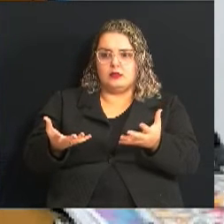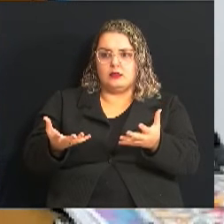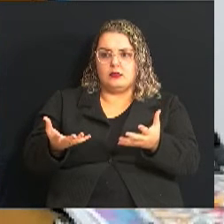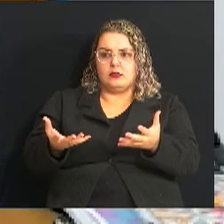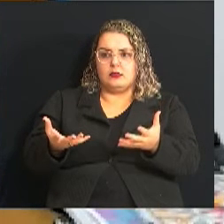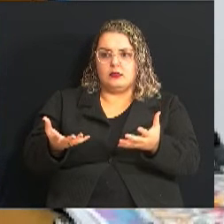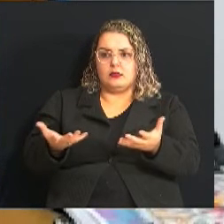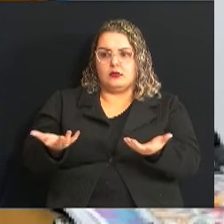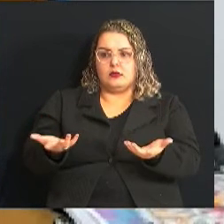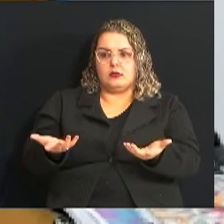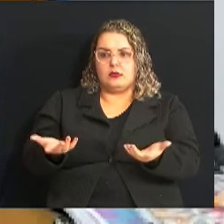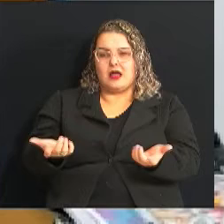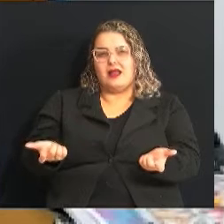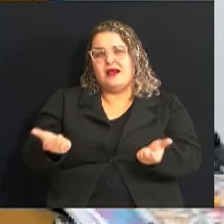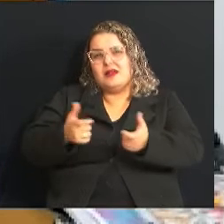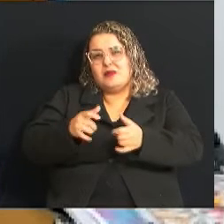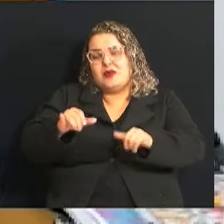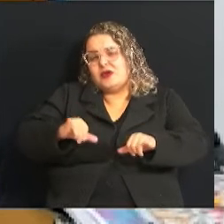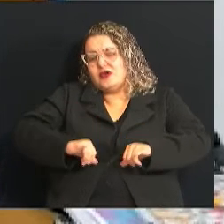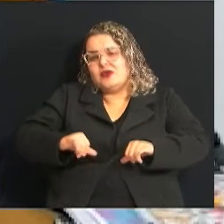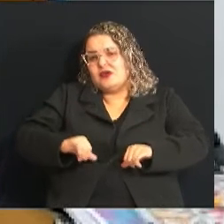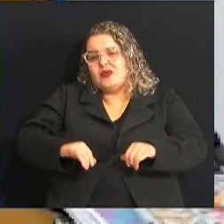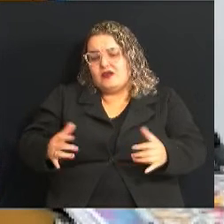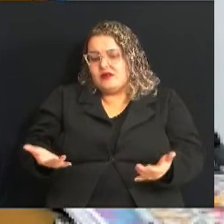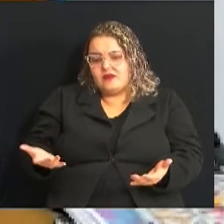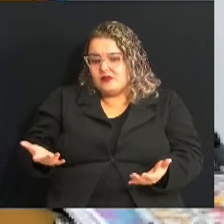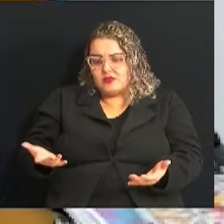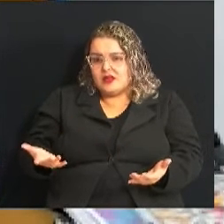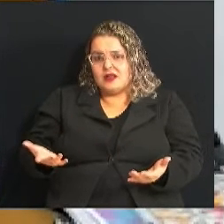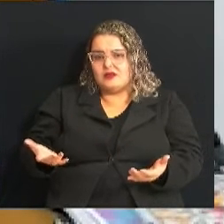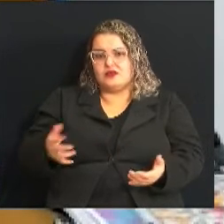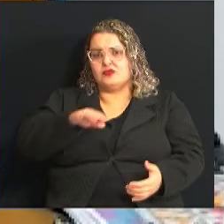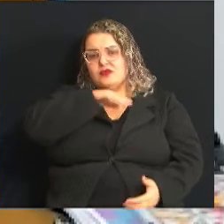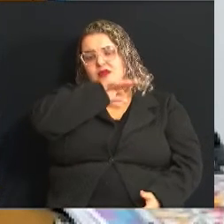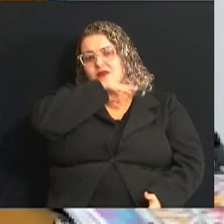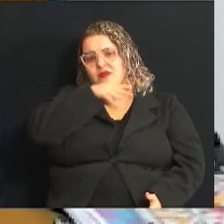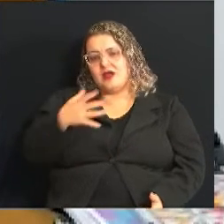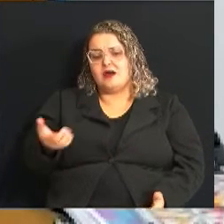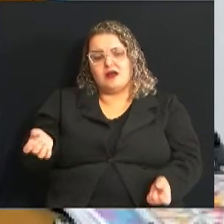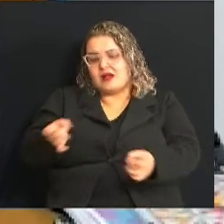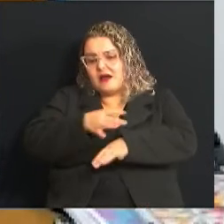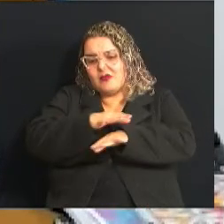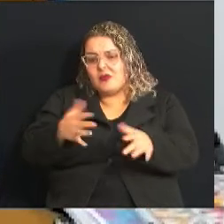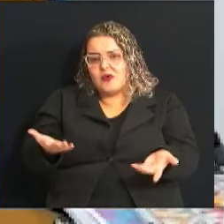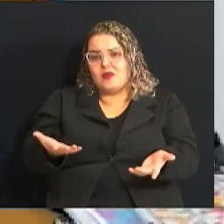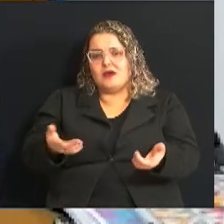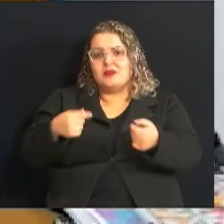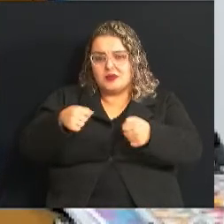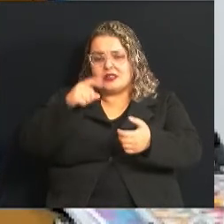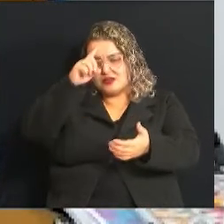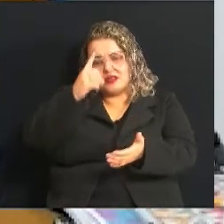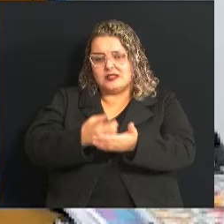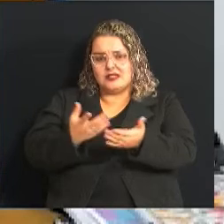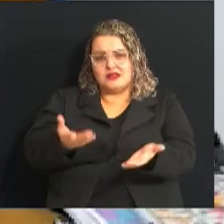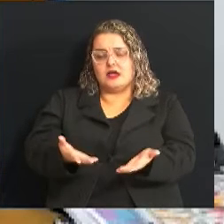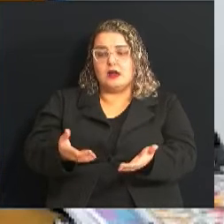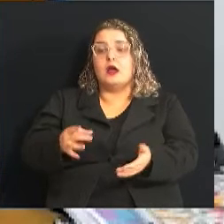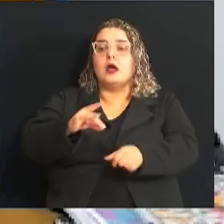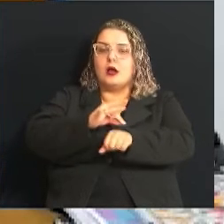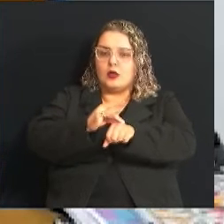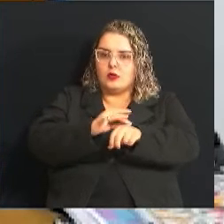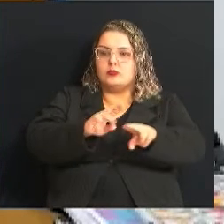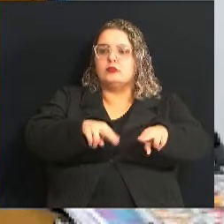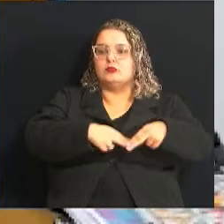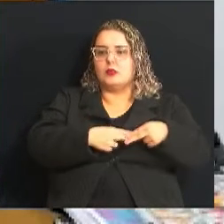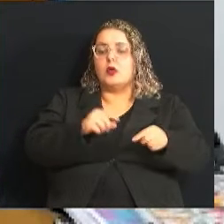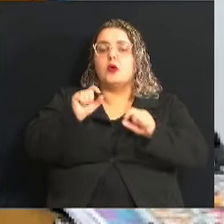amenizar o sofrimento do seu animalzinho, né? Então, é importante trazer isso. E o luto da criança é um luto também. Então, o que entra